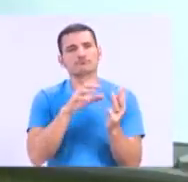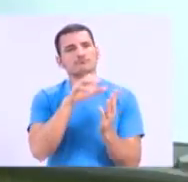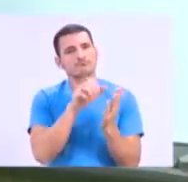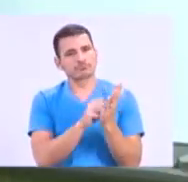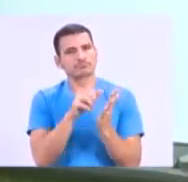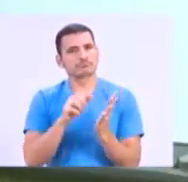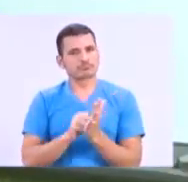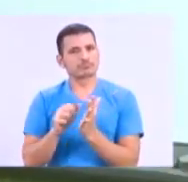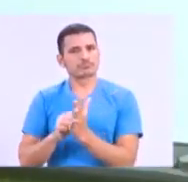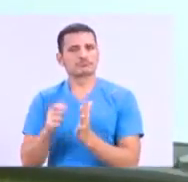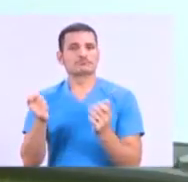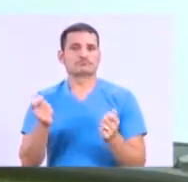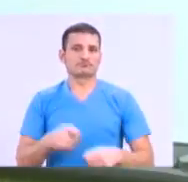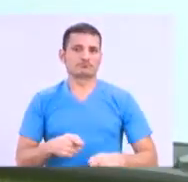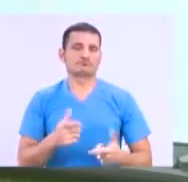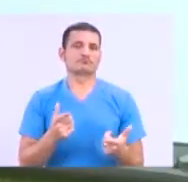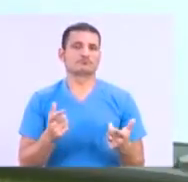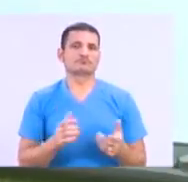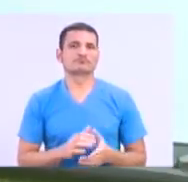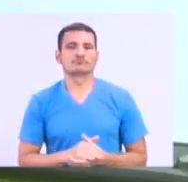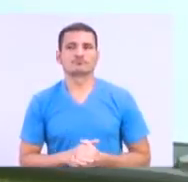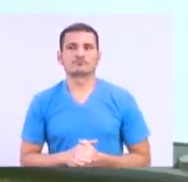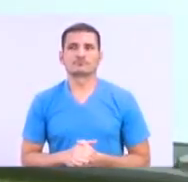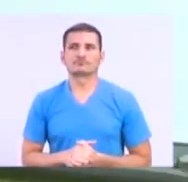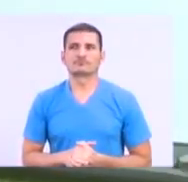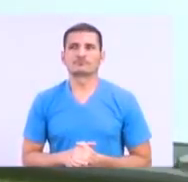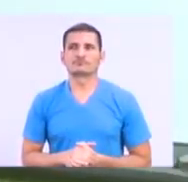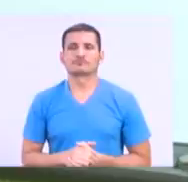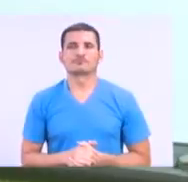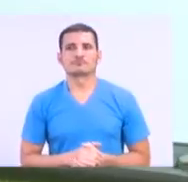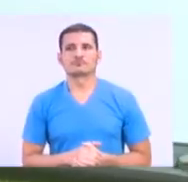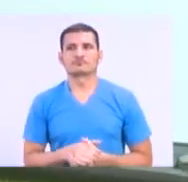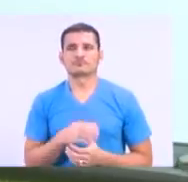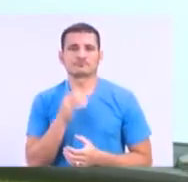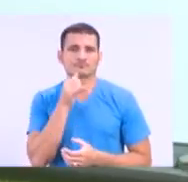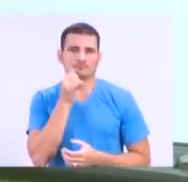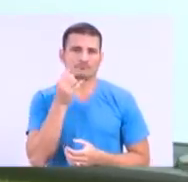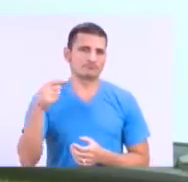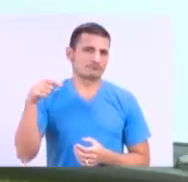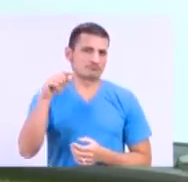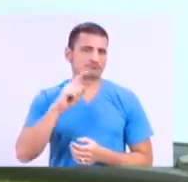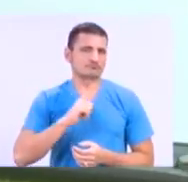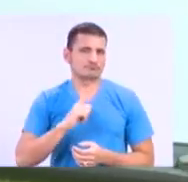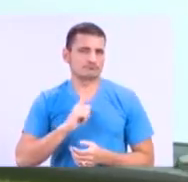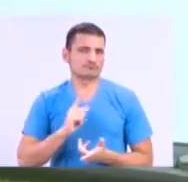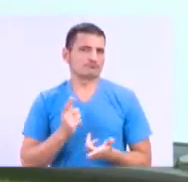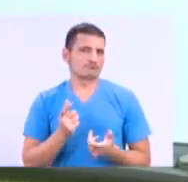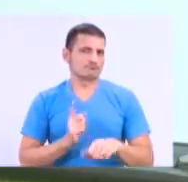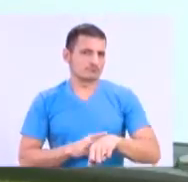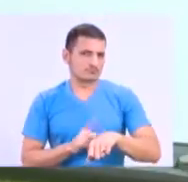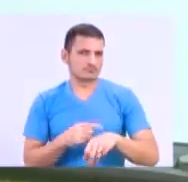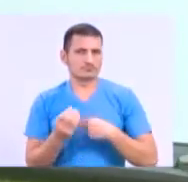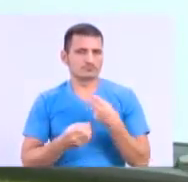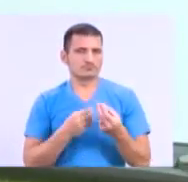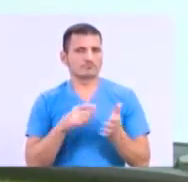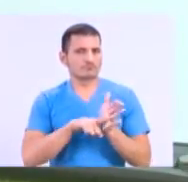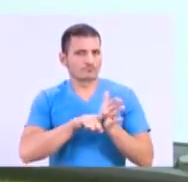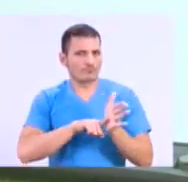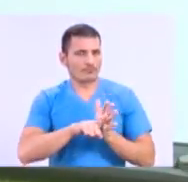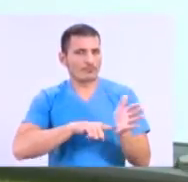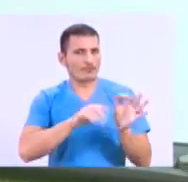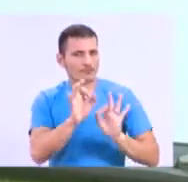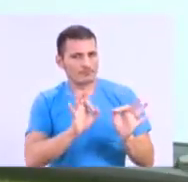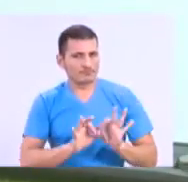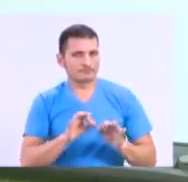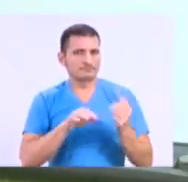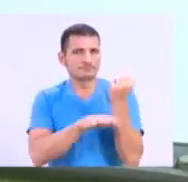Você pode, inclusive, até, se você tiver um tempo para pesquisar sobre como configurar servidores e tudo